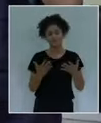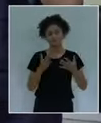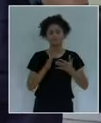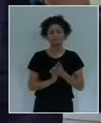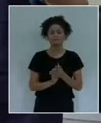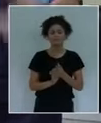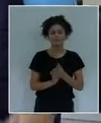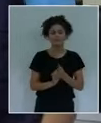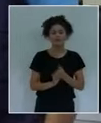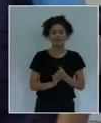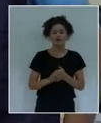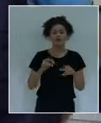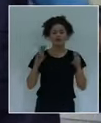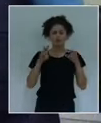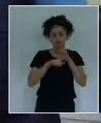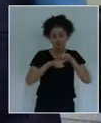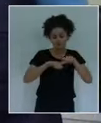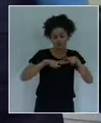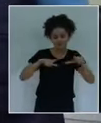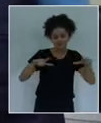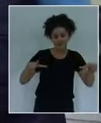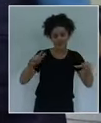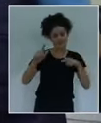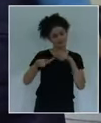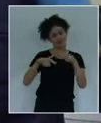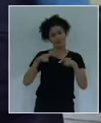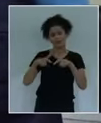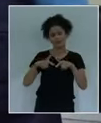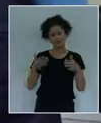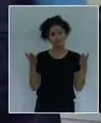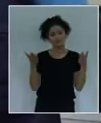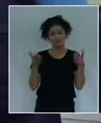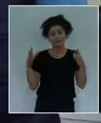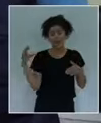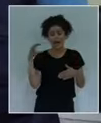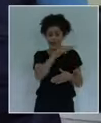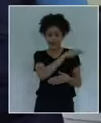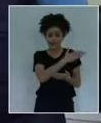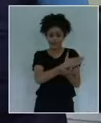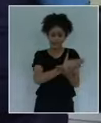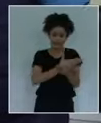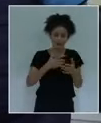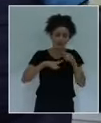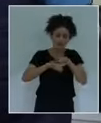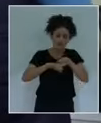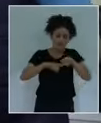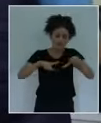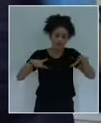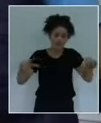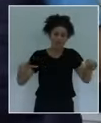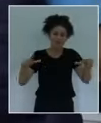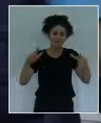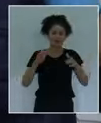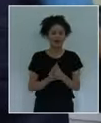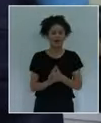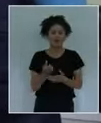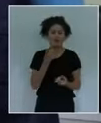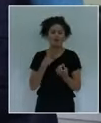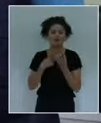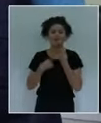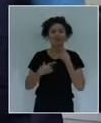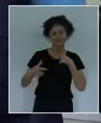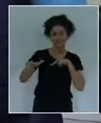da limpeza, de imediato começaram a limpar, com muita vontade de trabalhar mesmo. Então, a gente que está na coordenação só tem